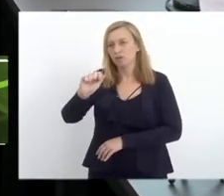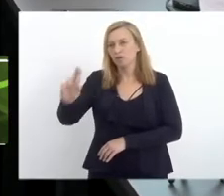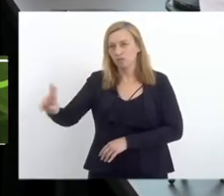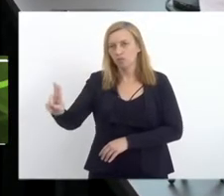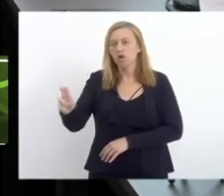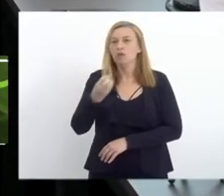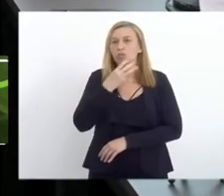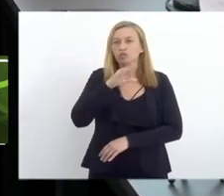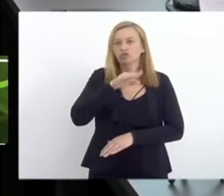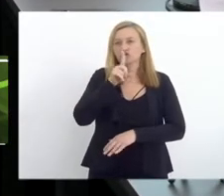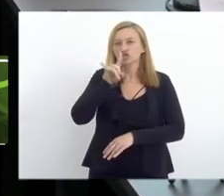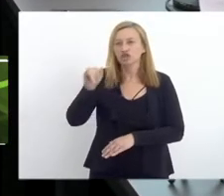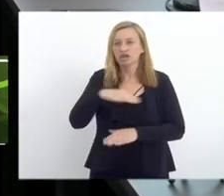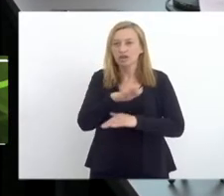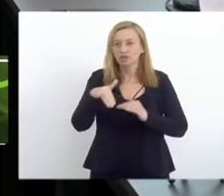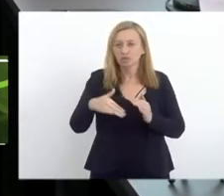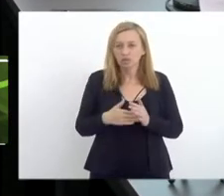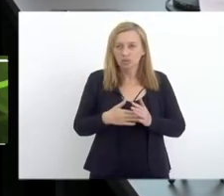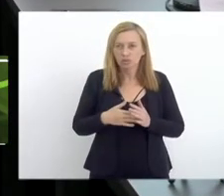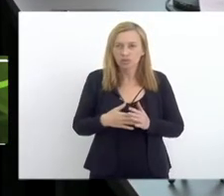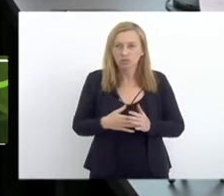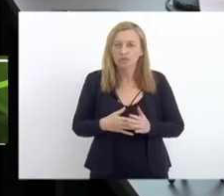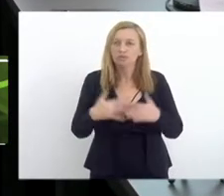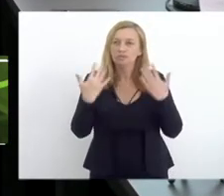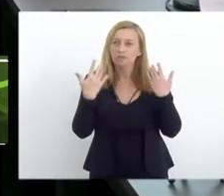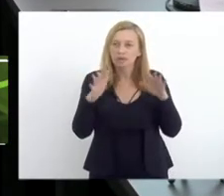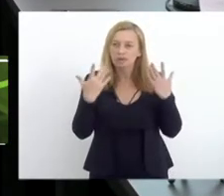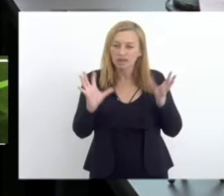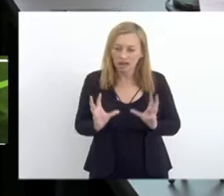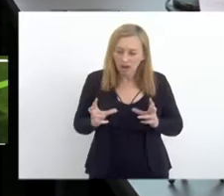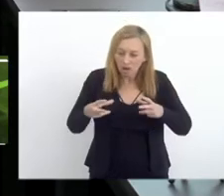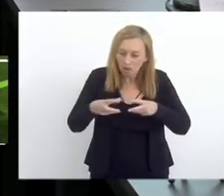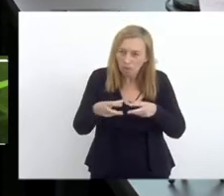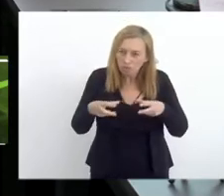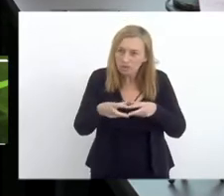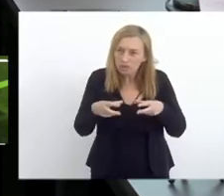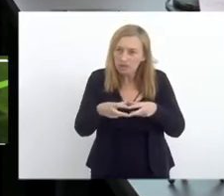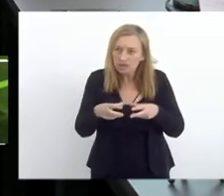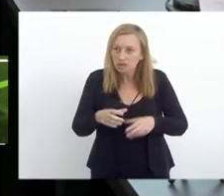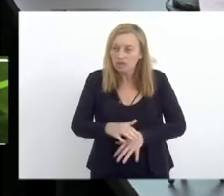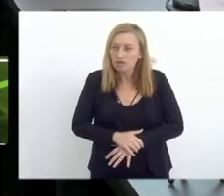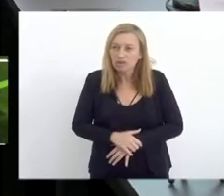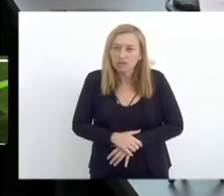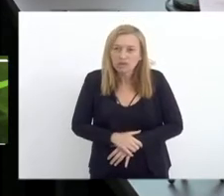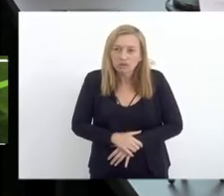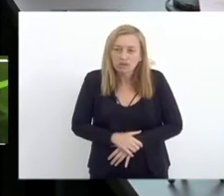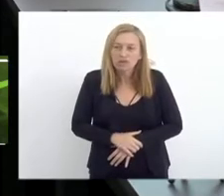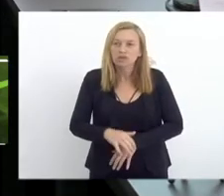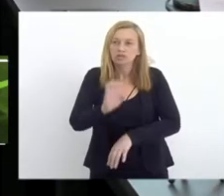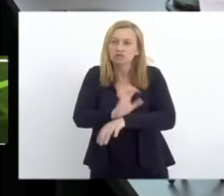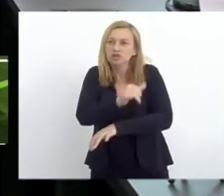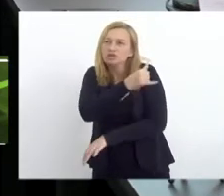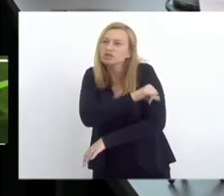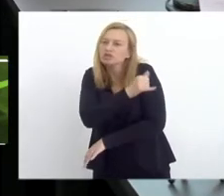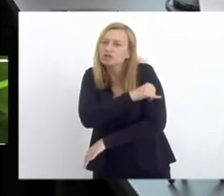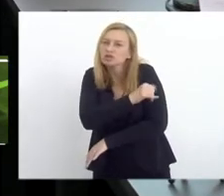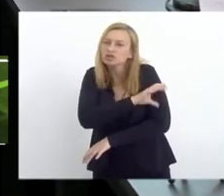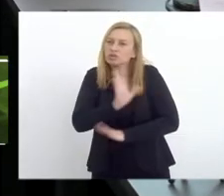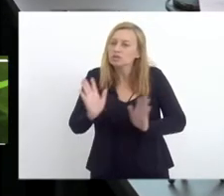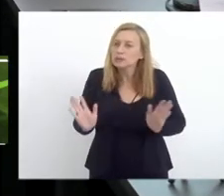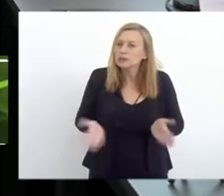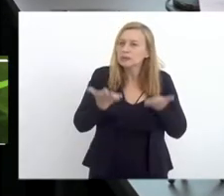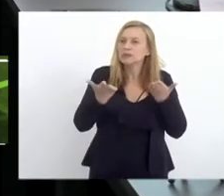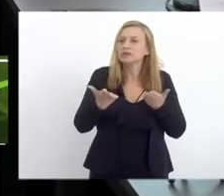Bom dia a todos. Gostaria de saudar a comissão e a Assembleia Legislativa do Estado do Rio de Janeiro por essa